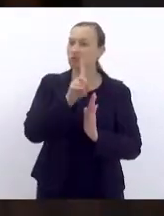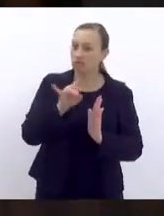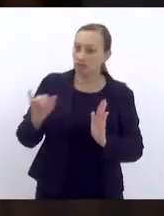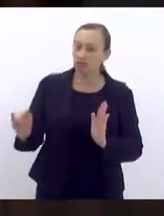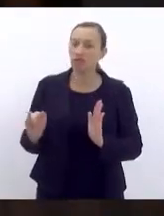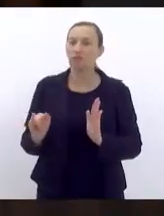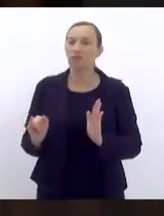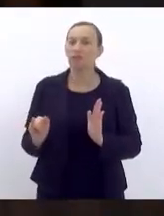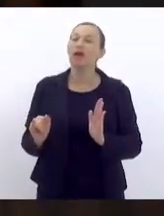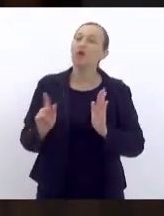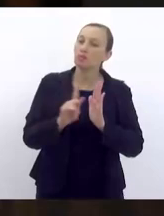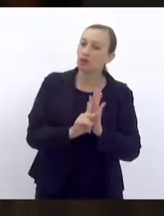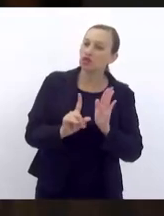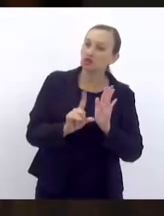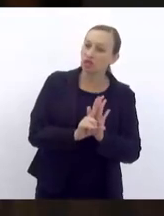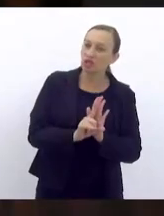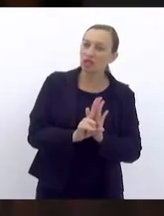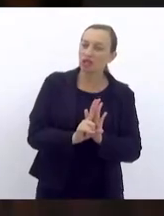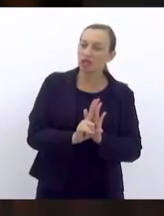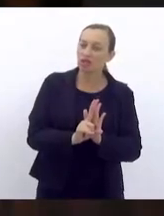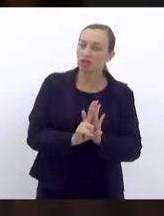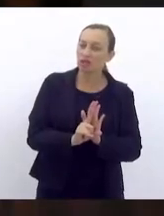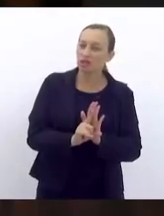do projeto de lei